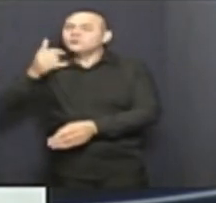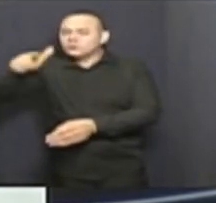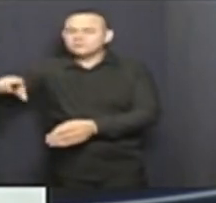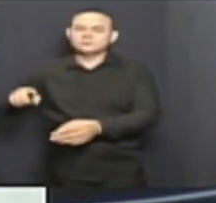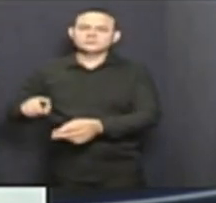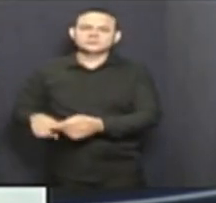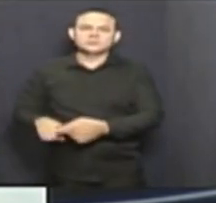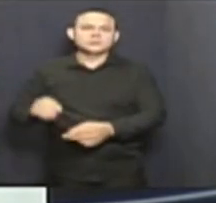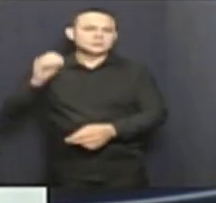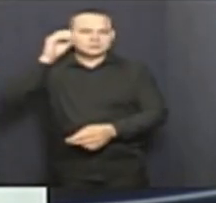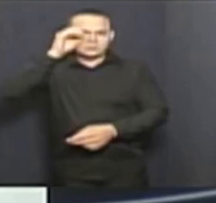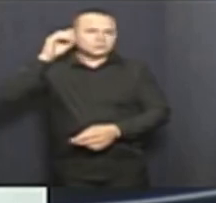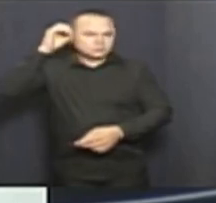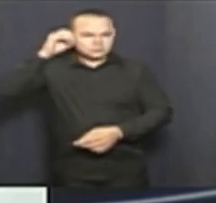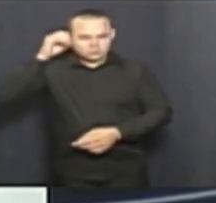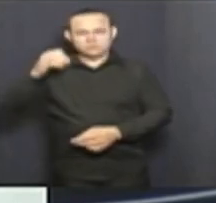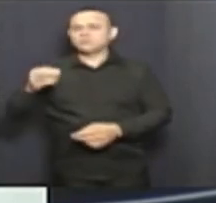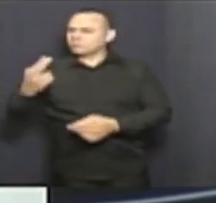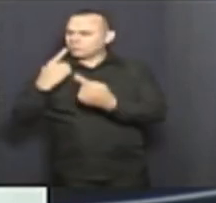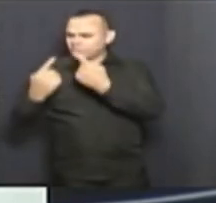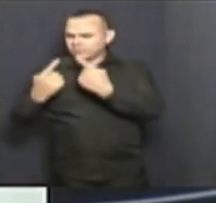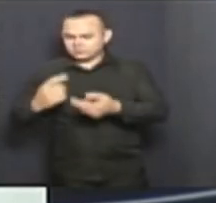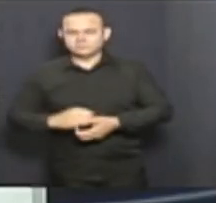juíza de milão comenta